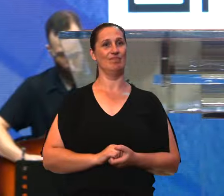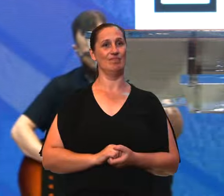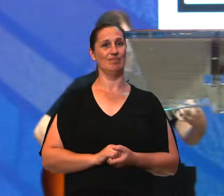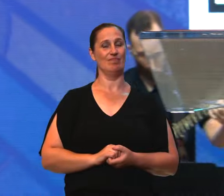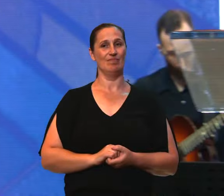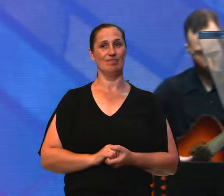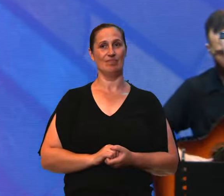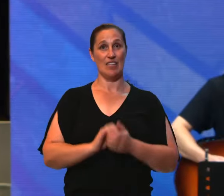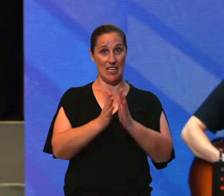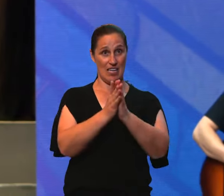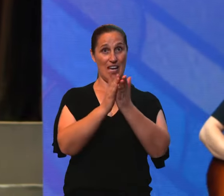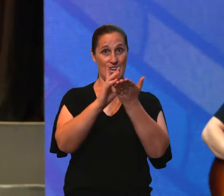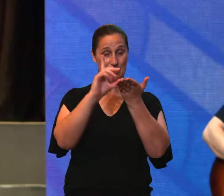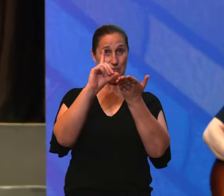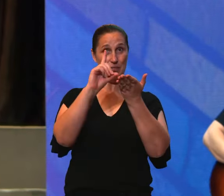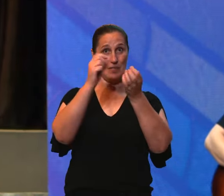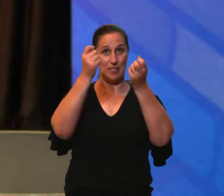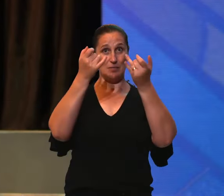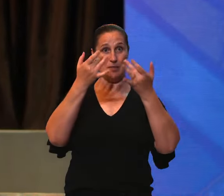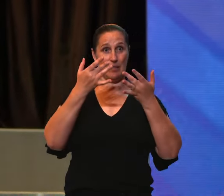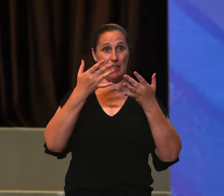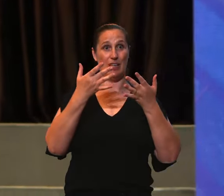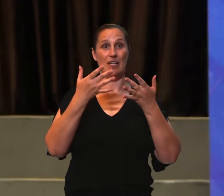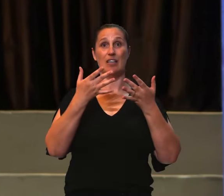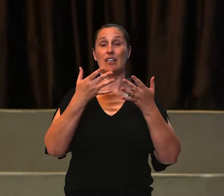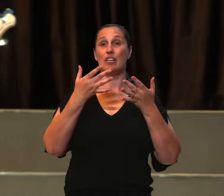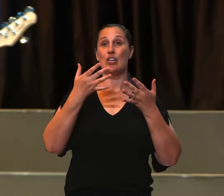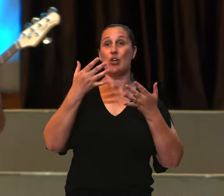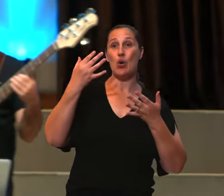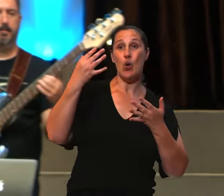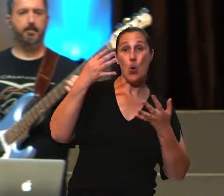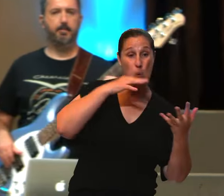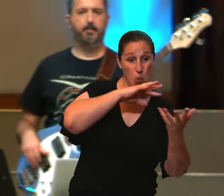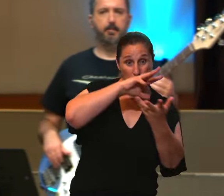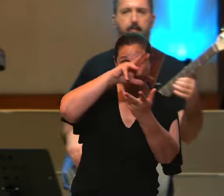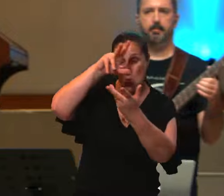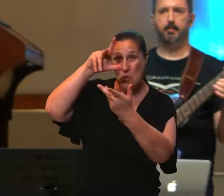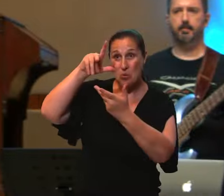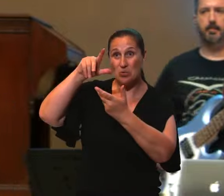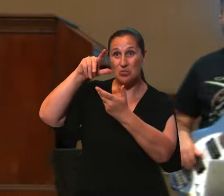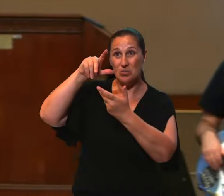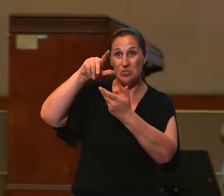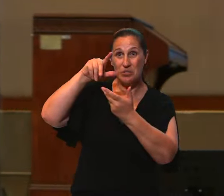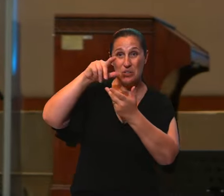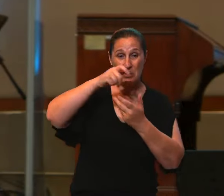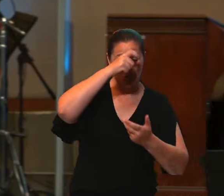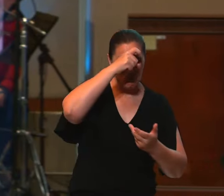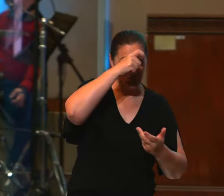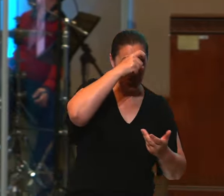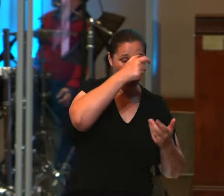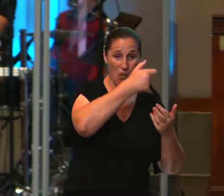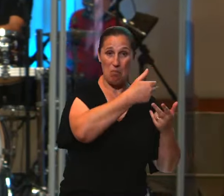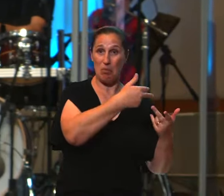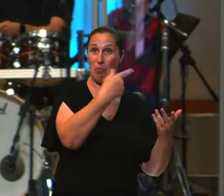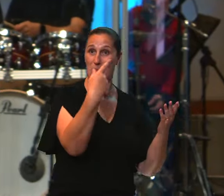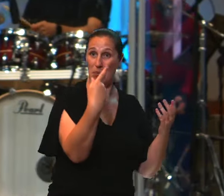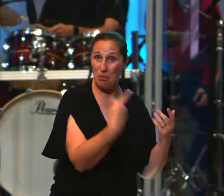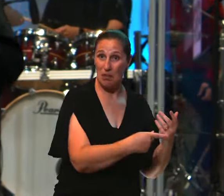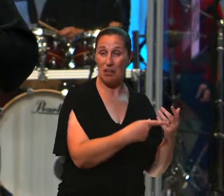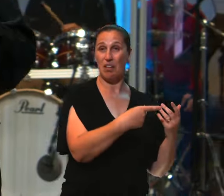Bíblia diz que o espírito deste mundo cegou o entendimento dos incrédulos para que resplandeça a luz